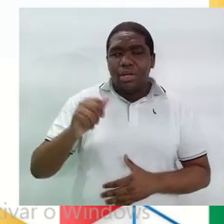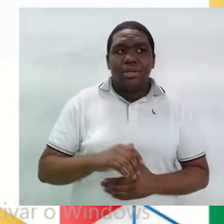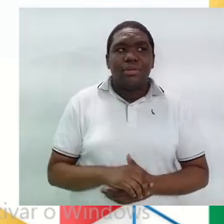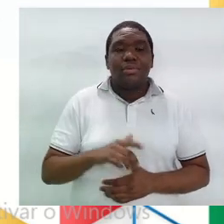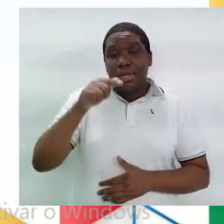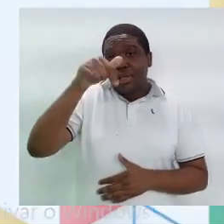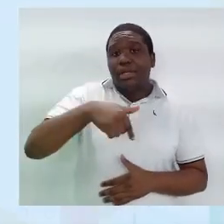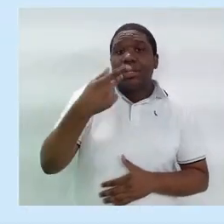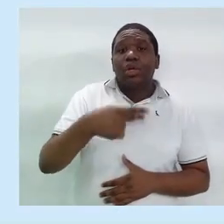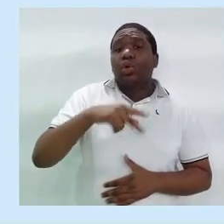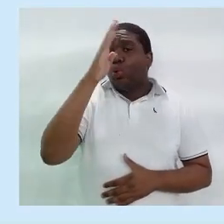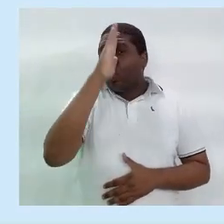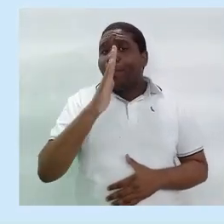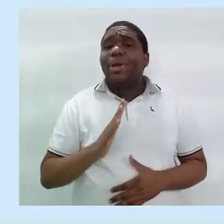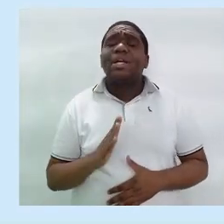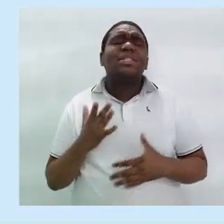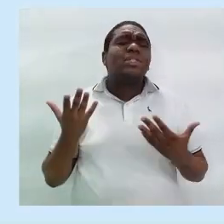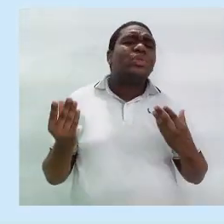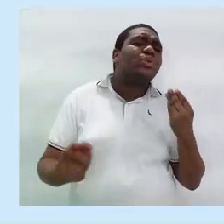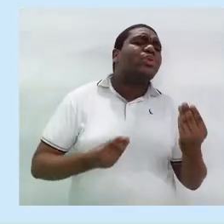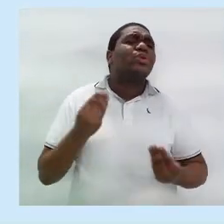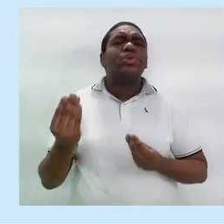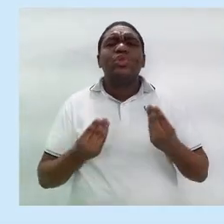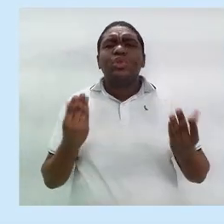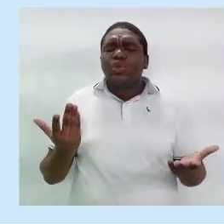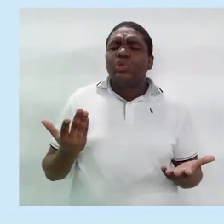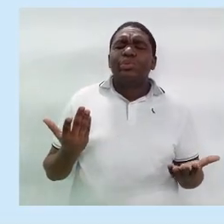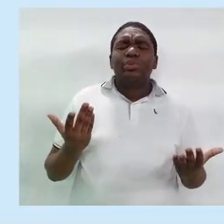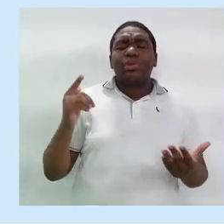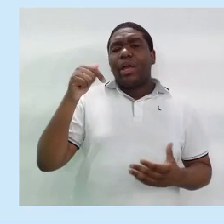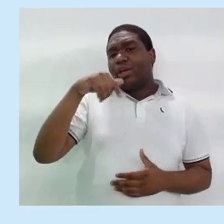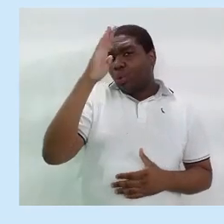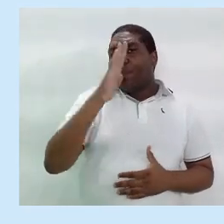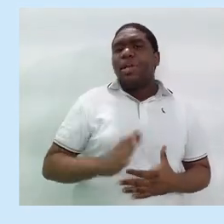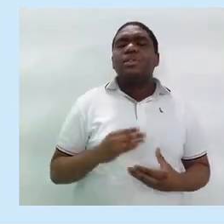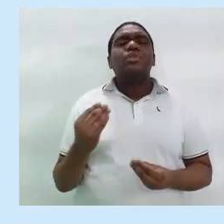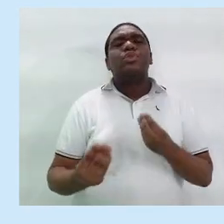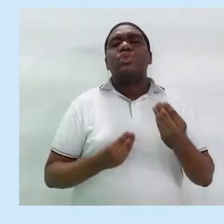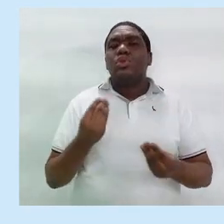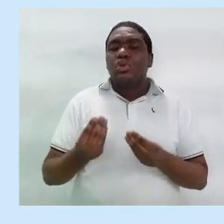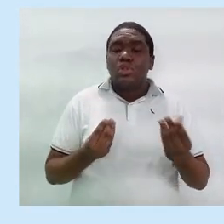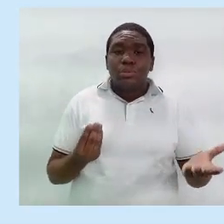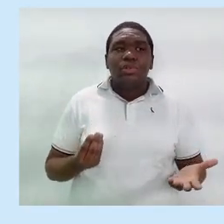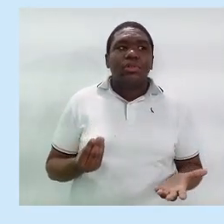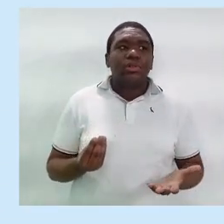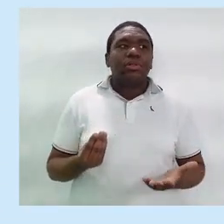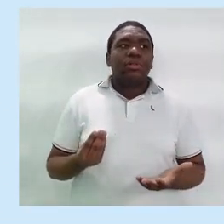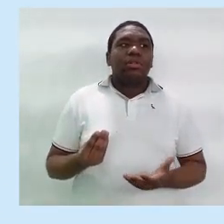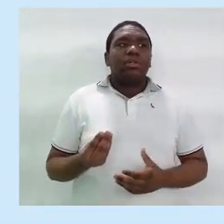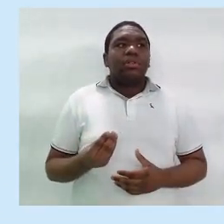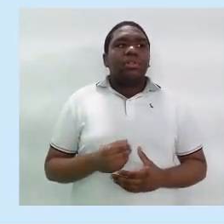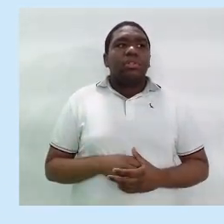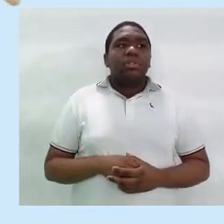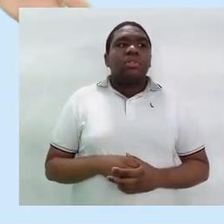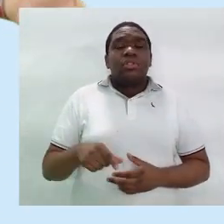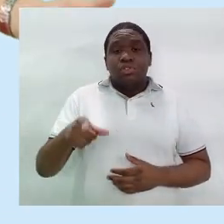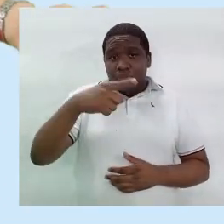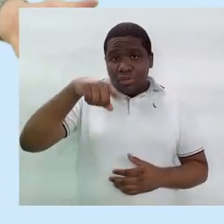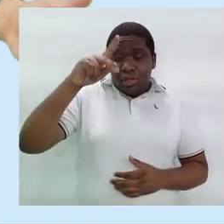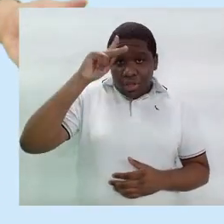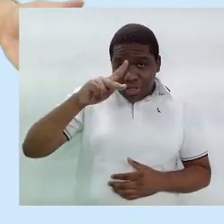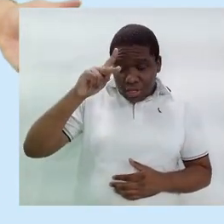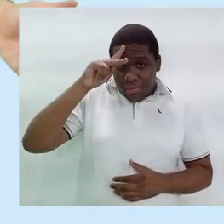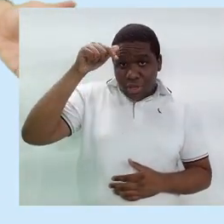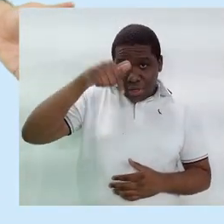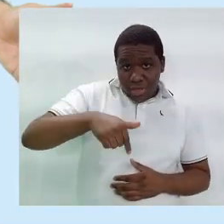no Brasil? Ficamos agora o questionamento. E a Wicca no Brasil? Lembre-se que a nossa série está